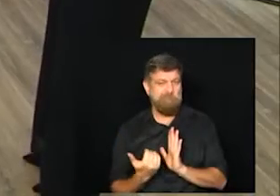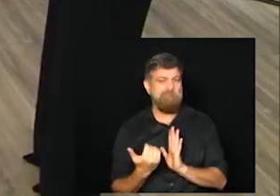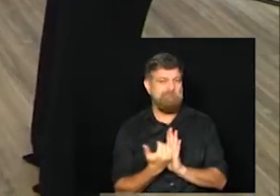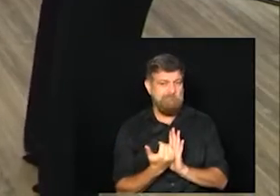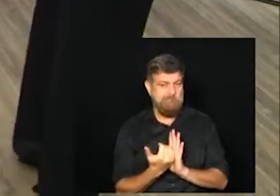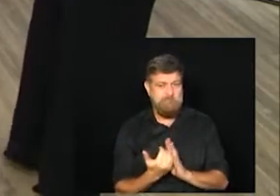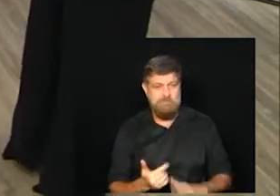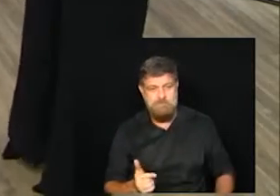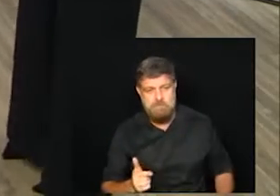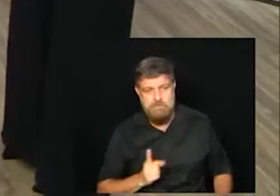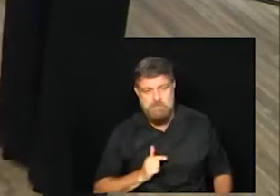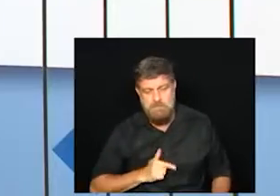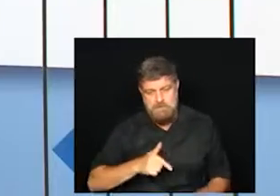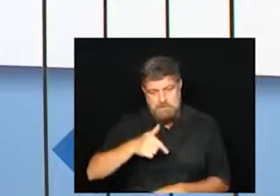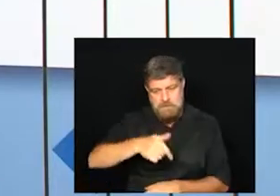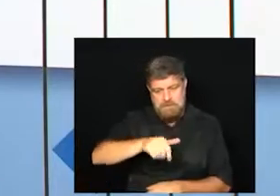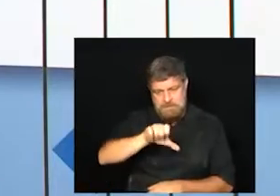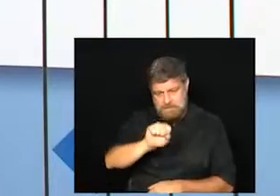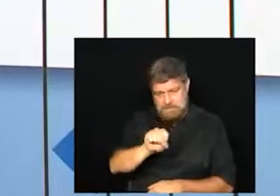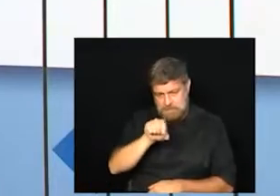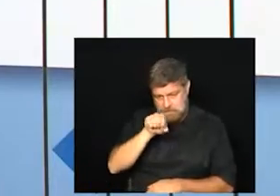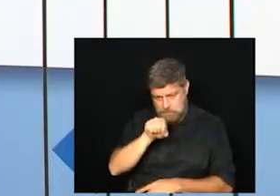taxa, Gabriel.